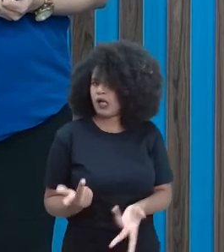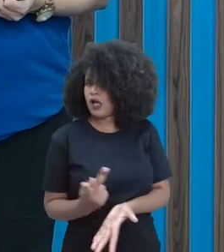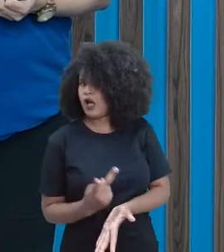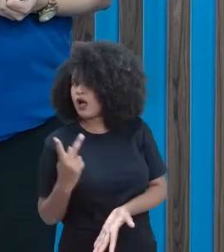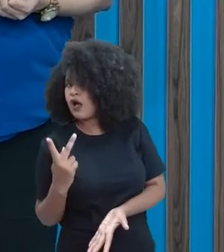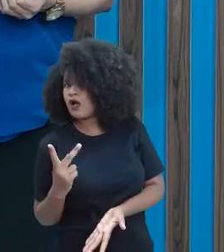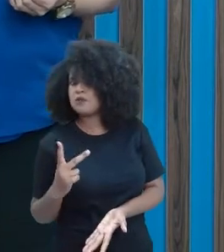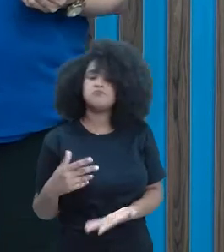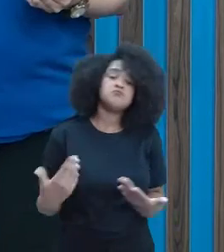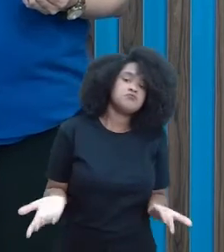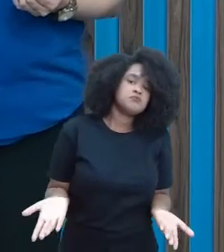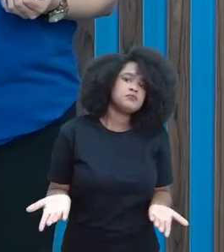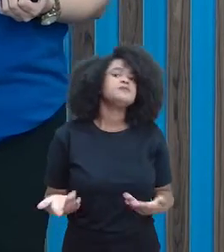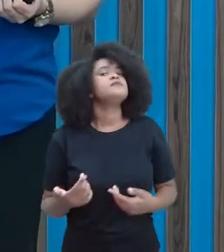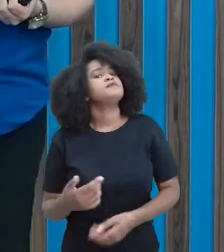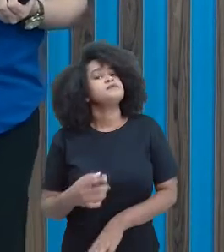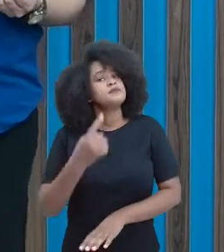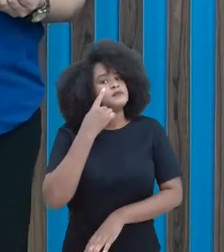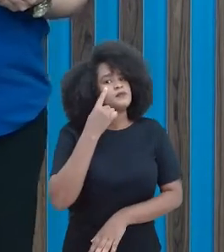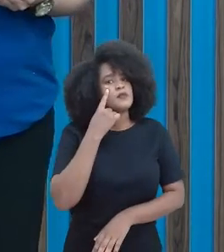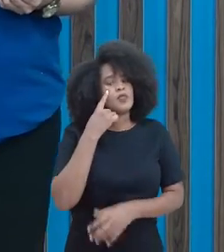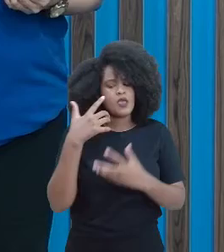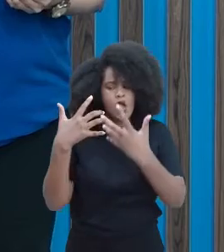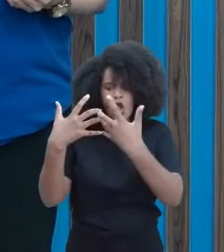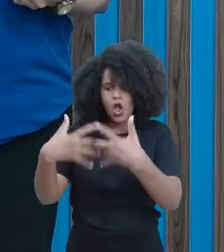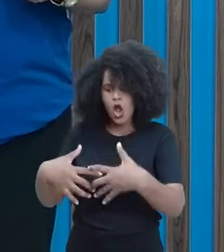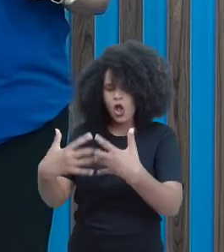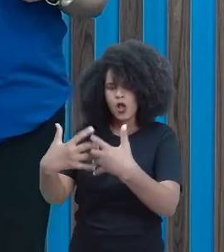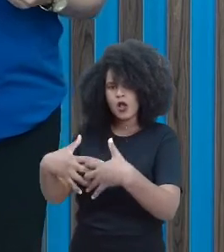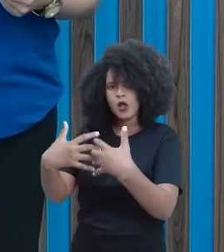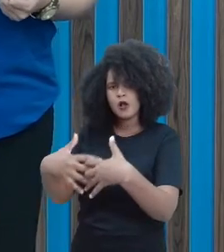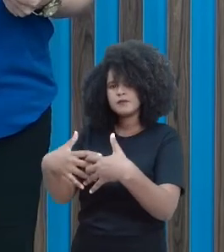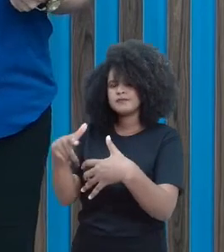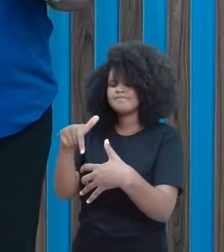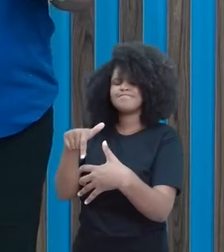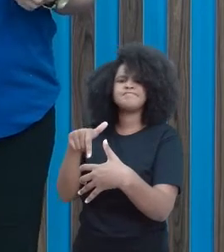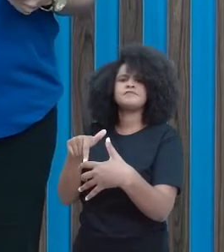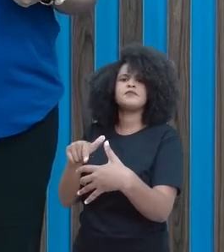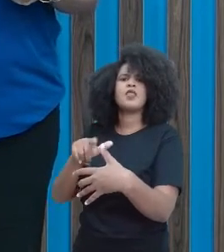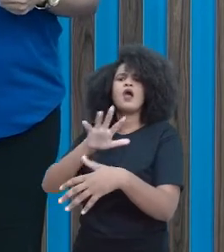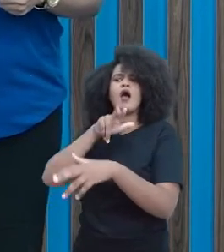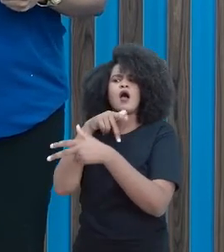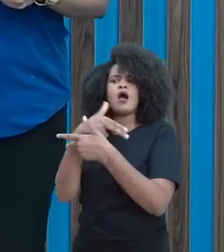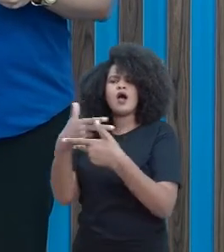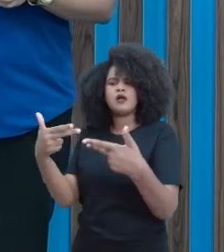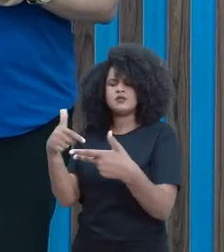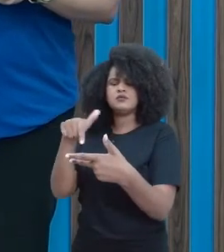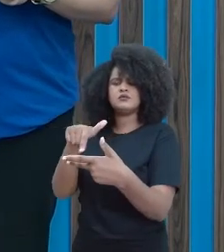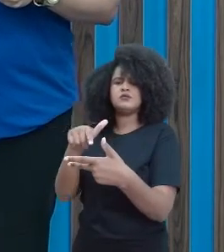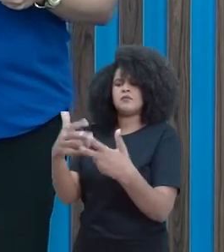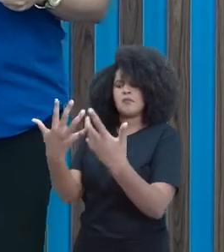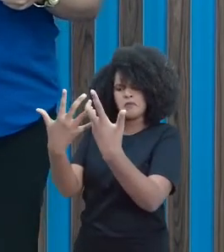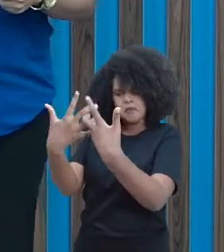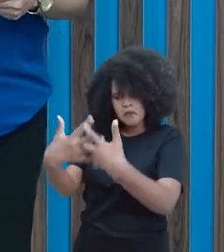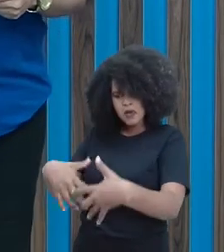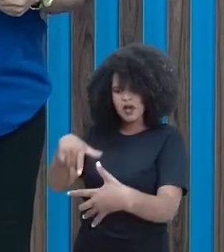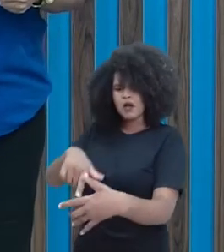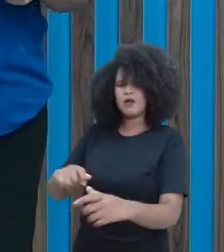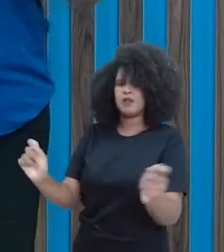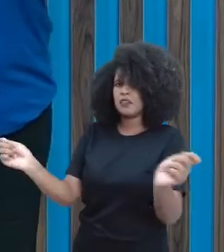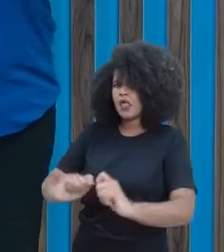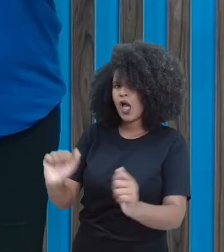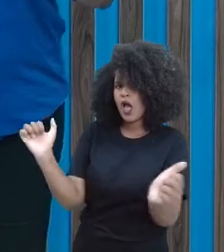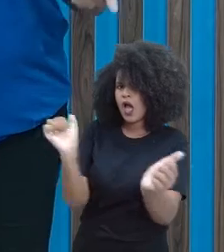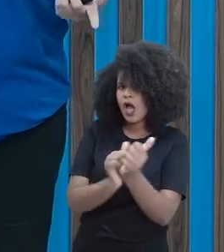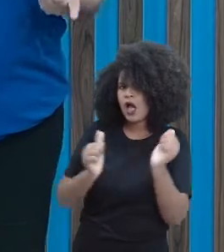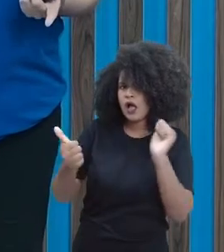acontece, gente? Será que essa complexidade é o que torna uma espécie, né, ser mais